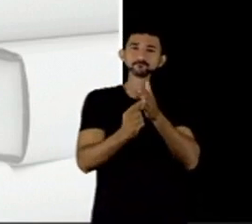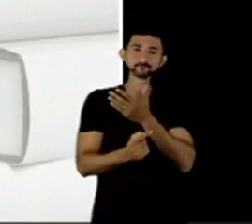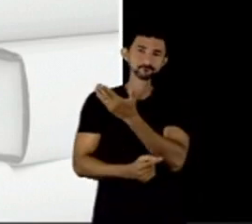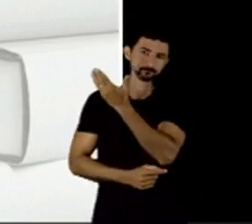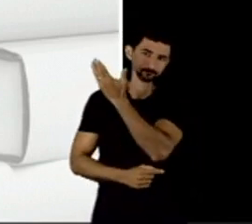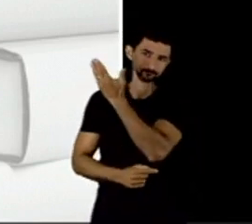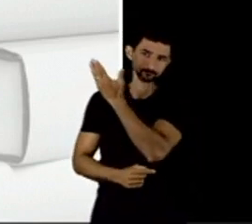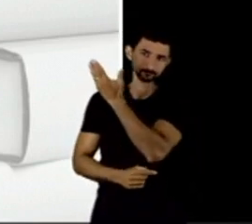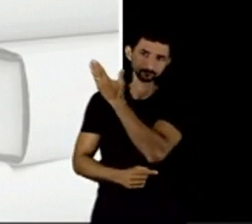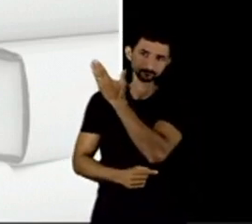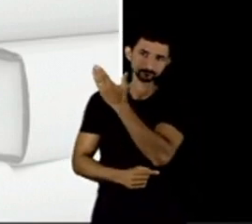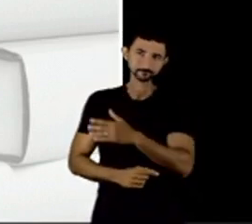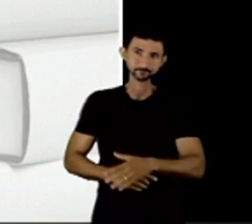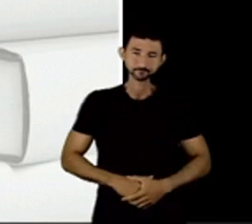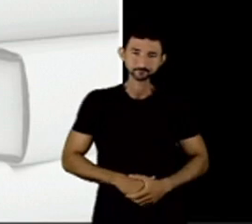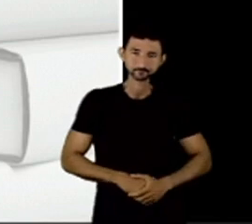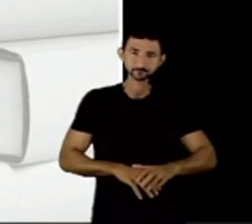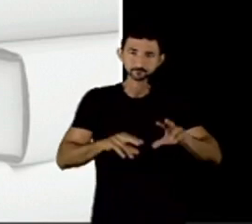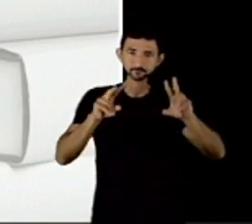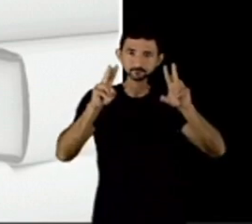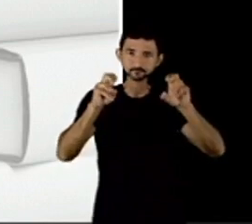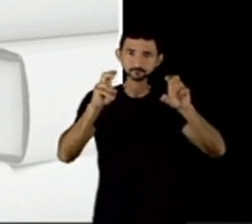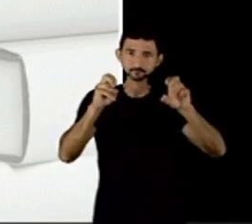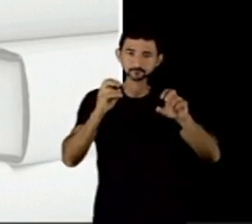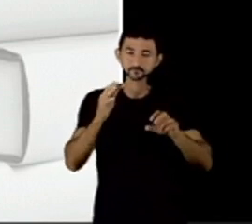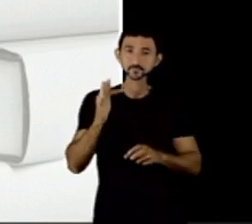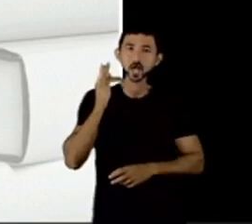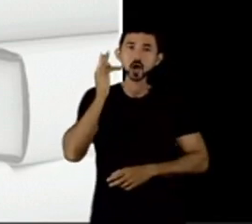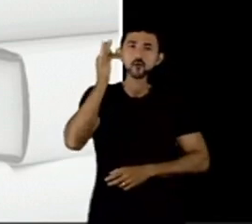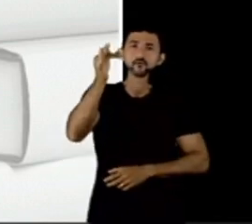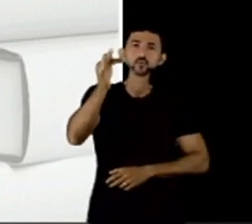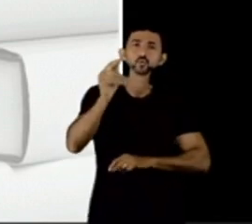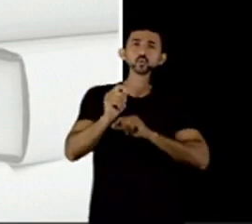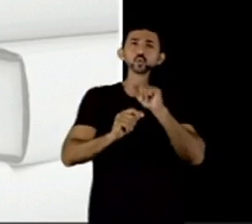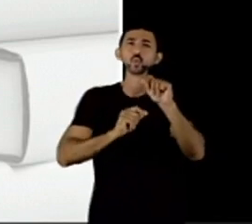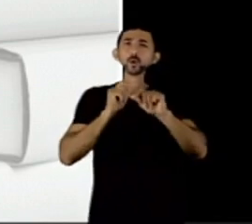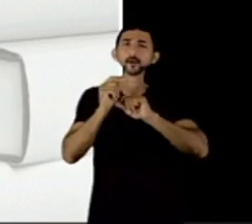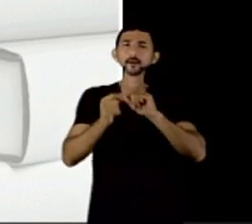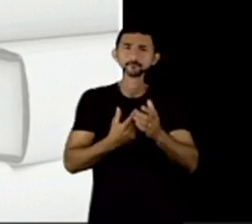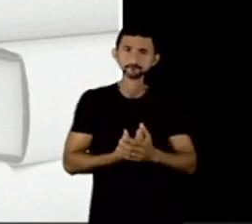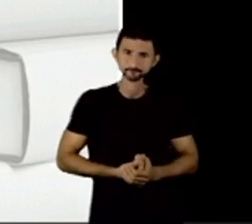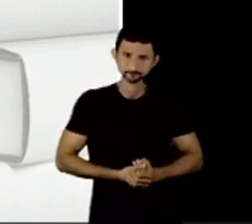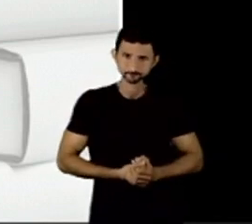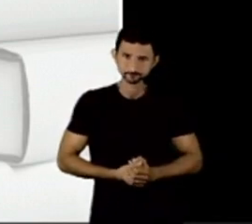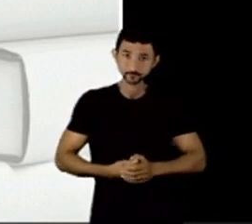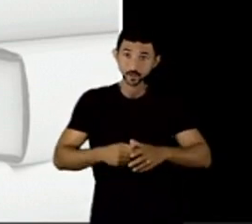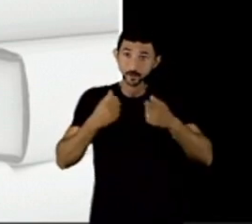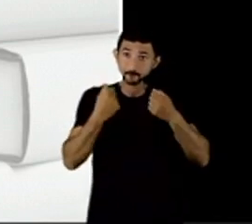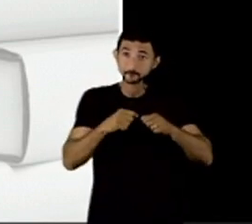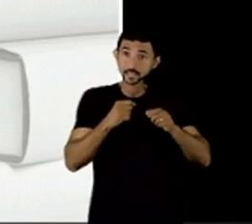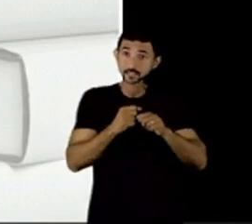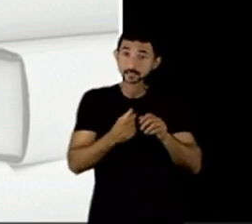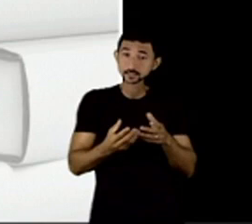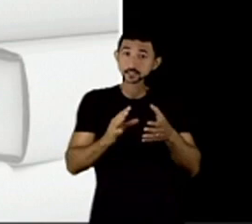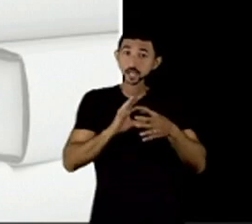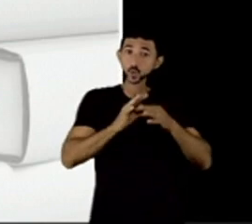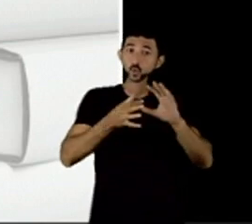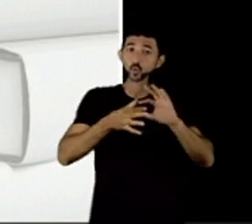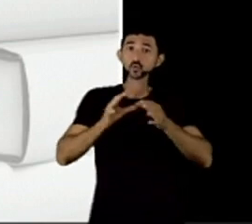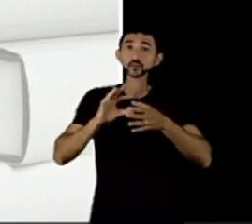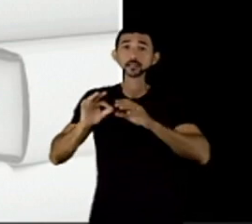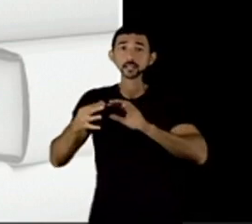da tela, lá no título, do futuro, é uma expressão que ela precisa de um contexto